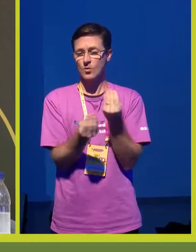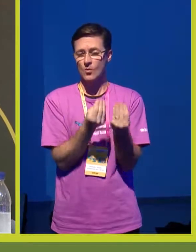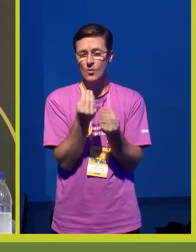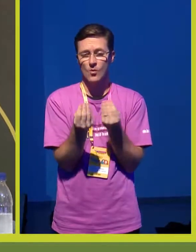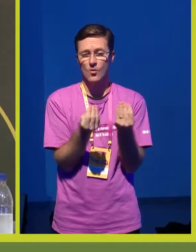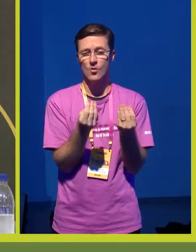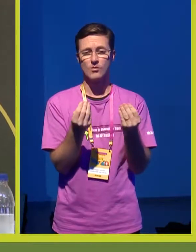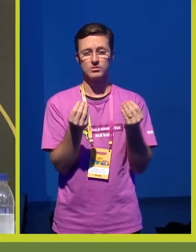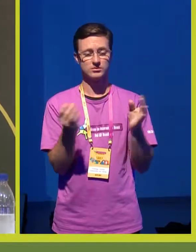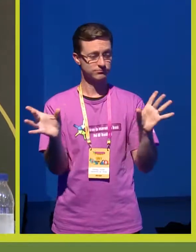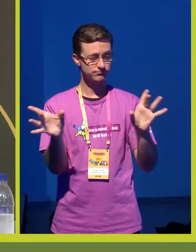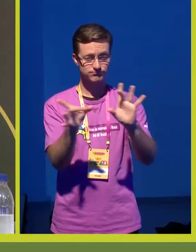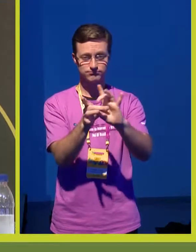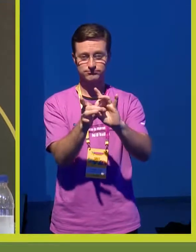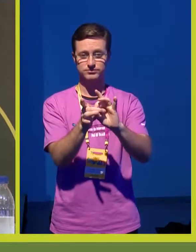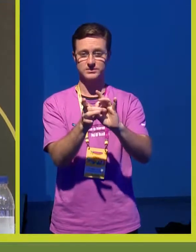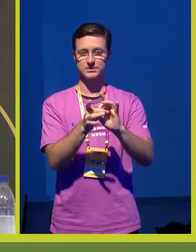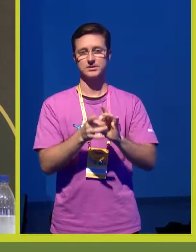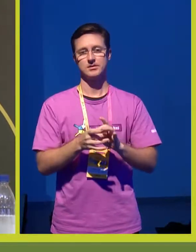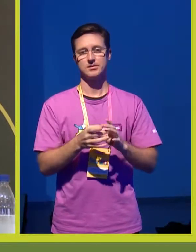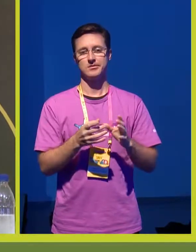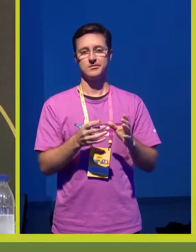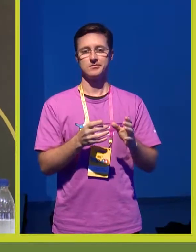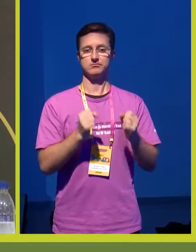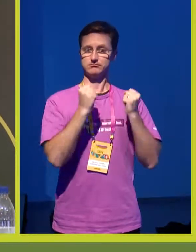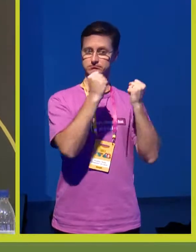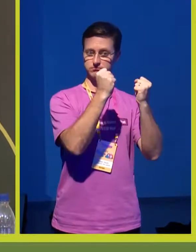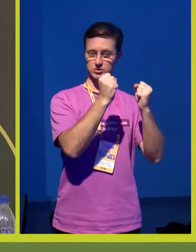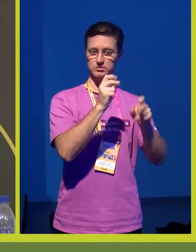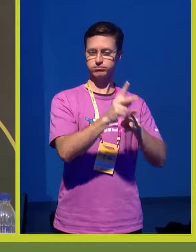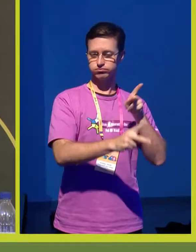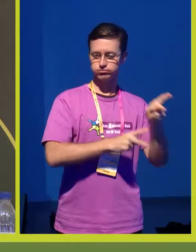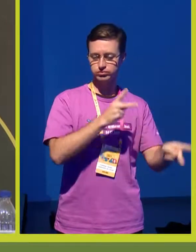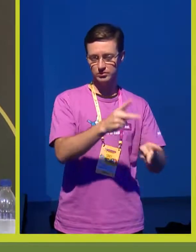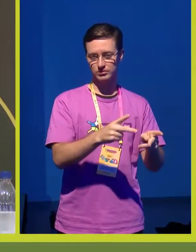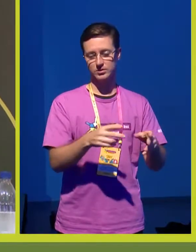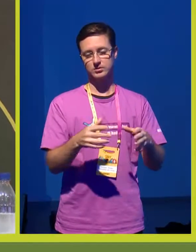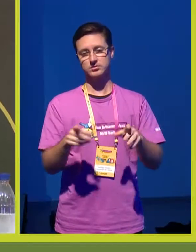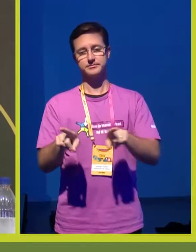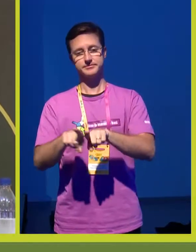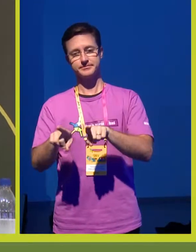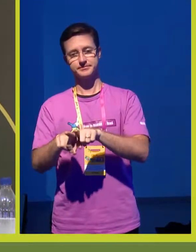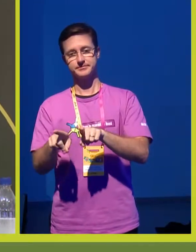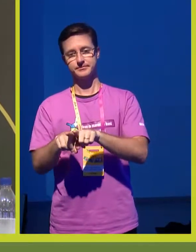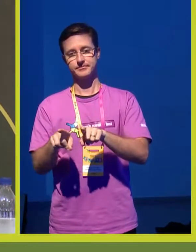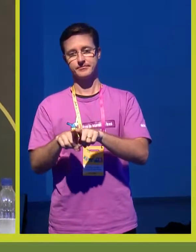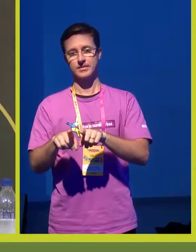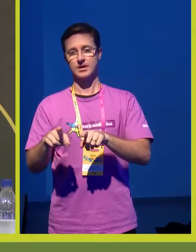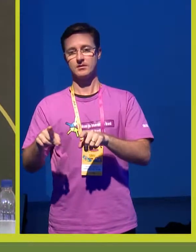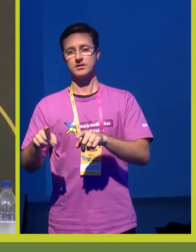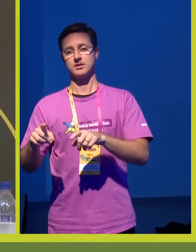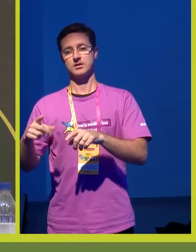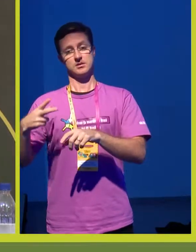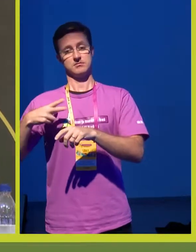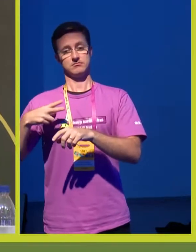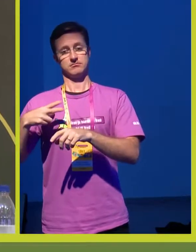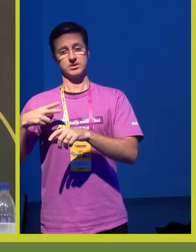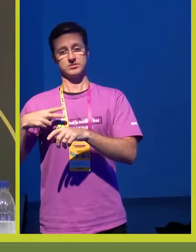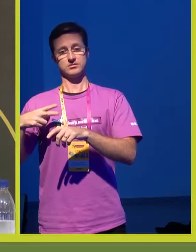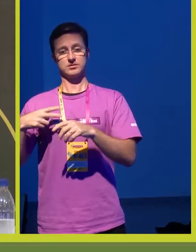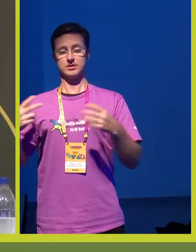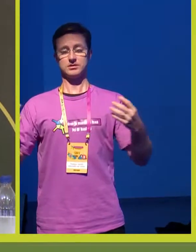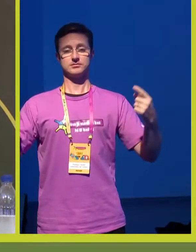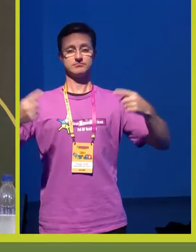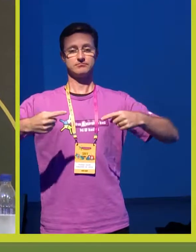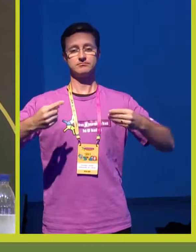entre o poder público, como é que ele exerce e também como que os entes privados vêm respondendo a essas